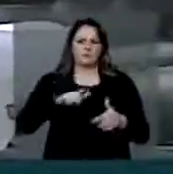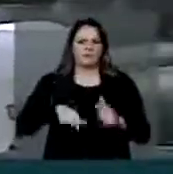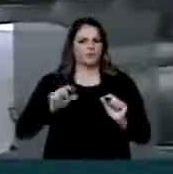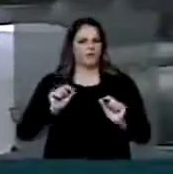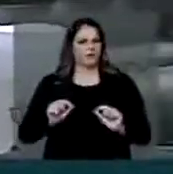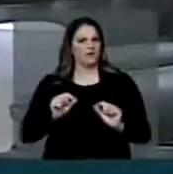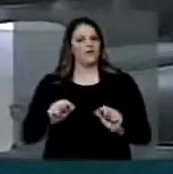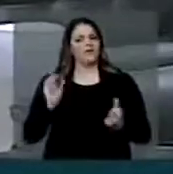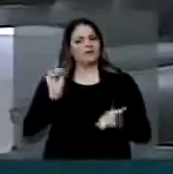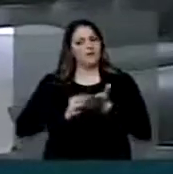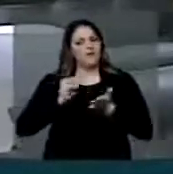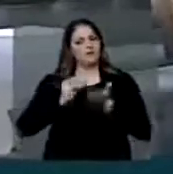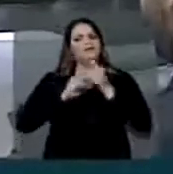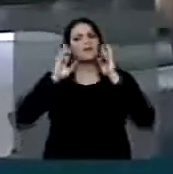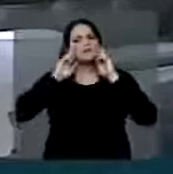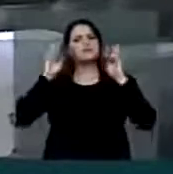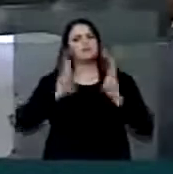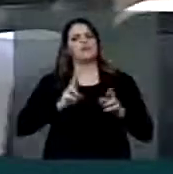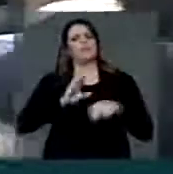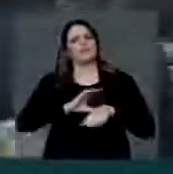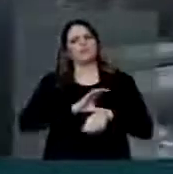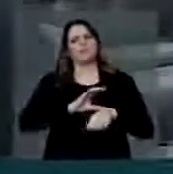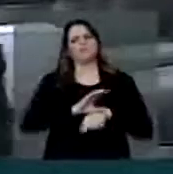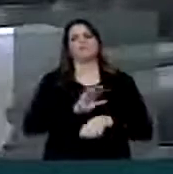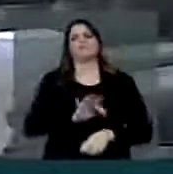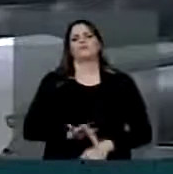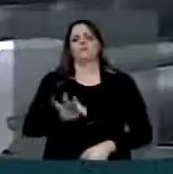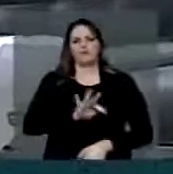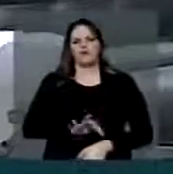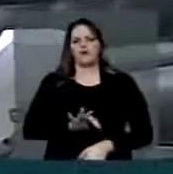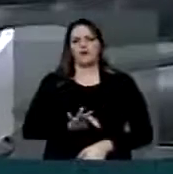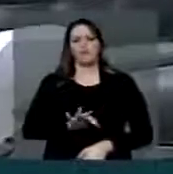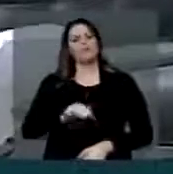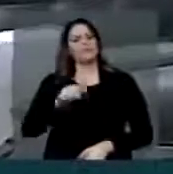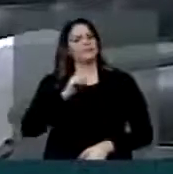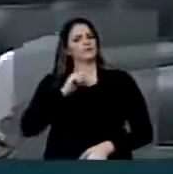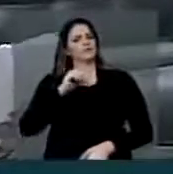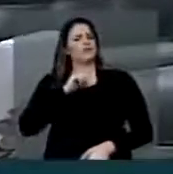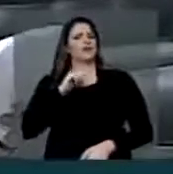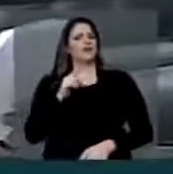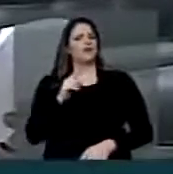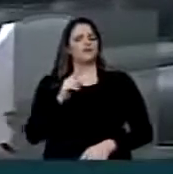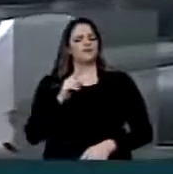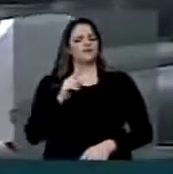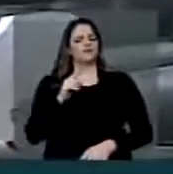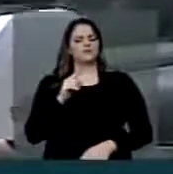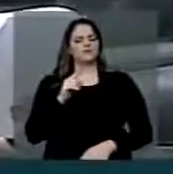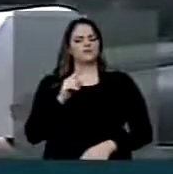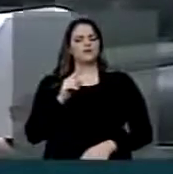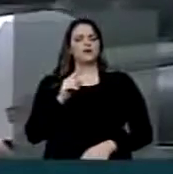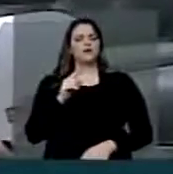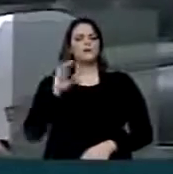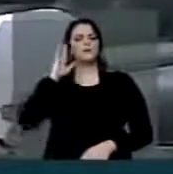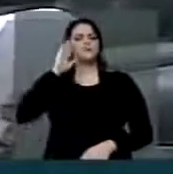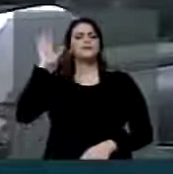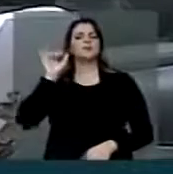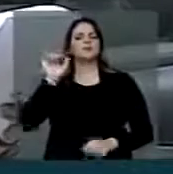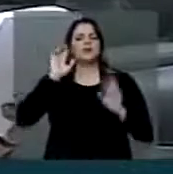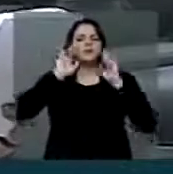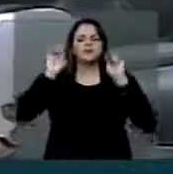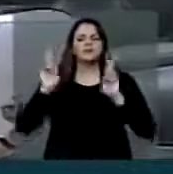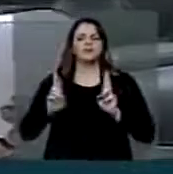o desrespeito à própria Constituição Federal, que consagra o princípio da representação proporcional